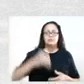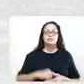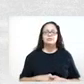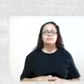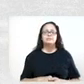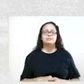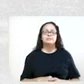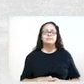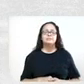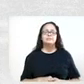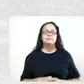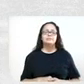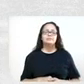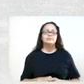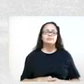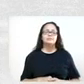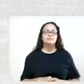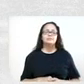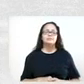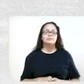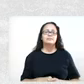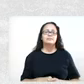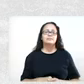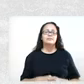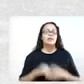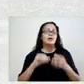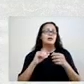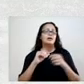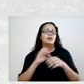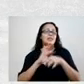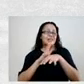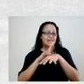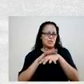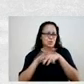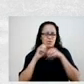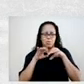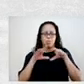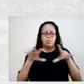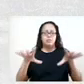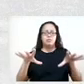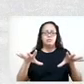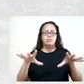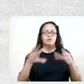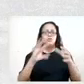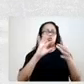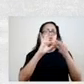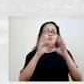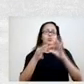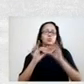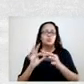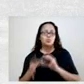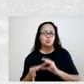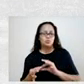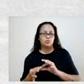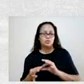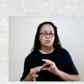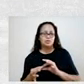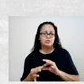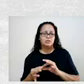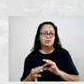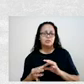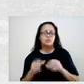cristãos. Ok? No auge da pandemia, no continente,